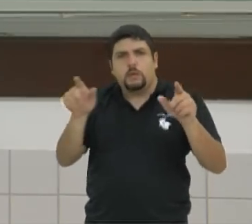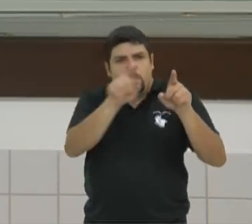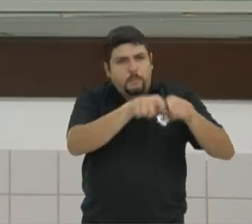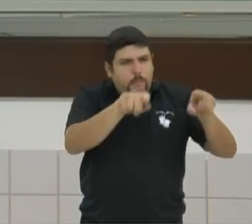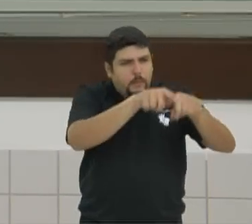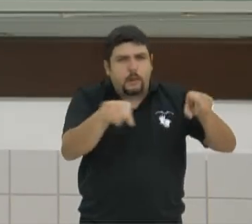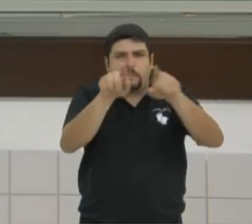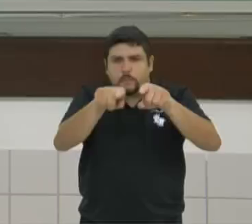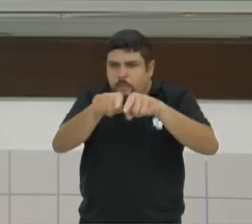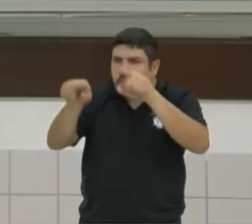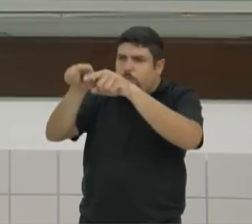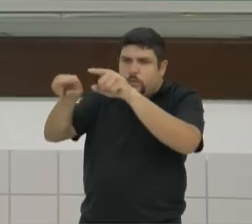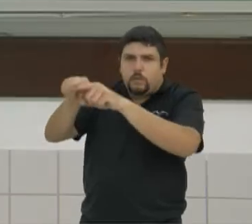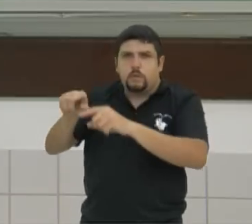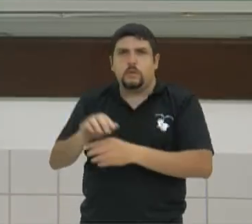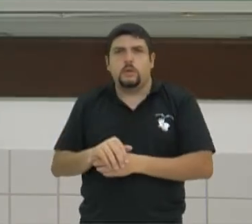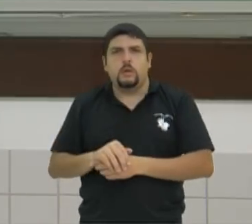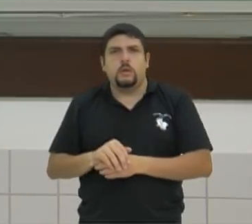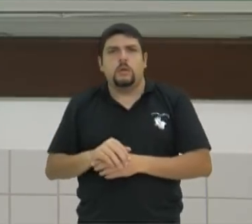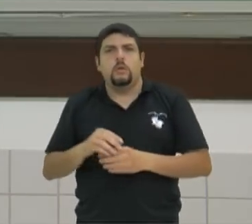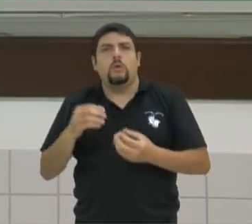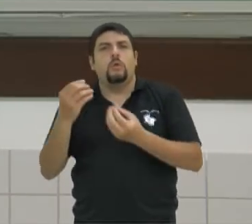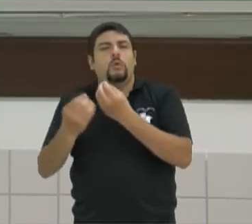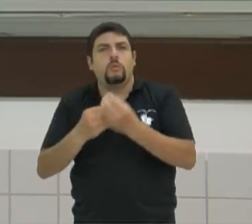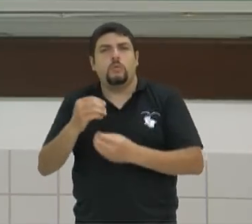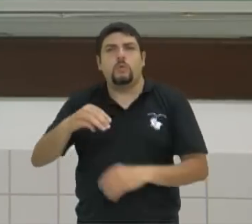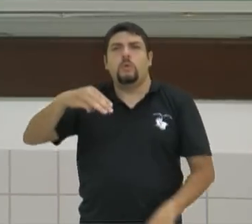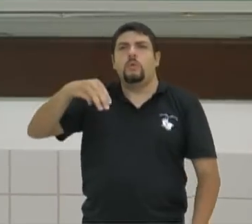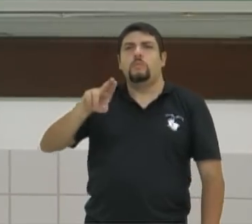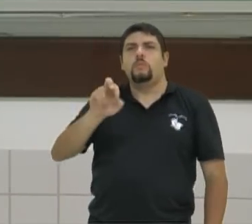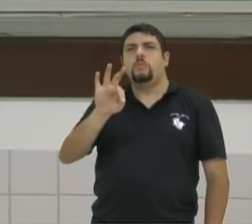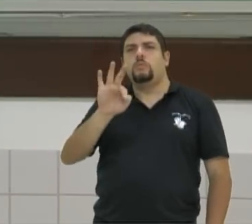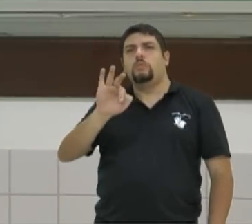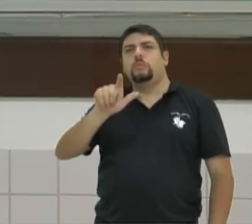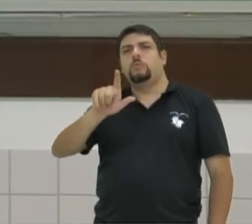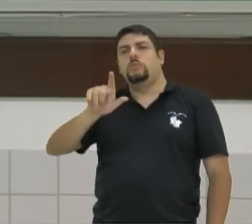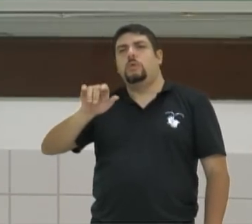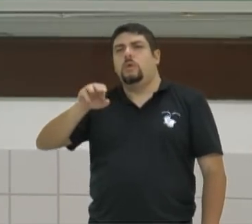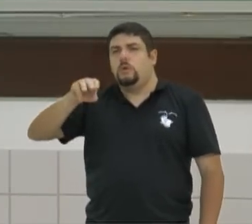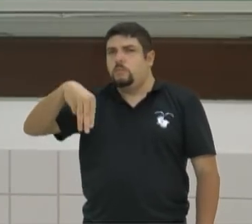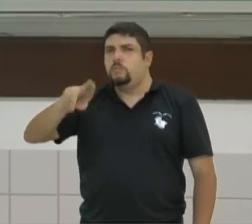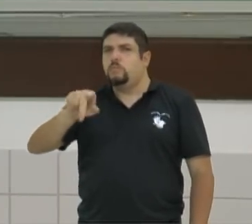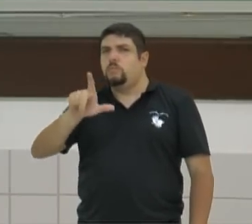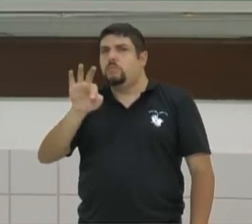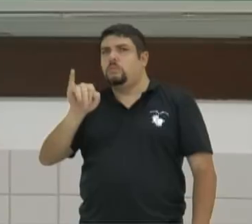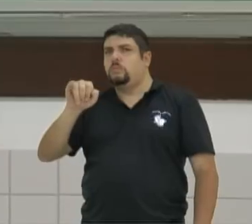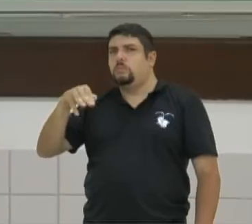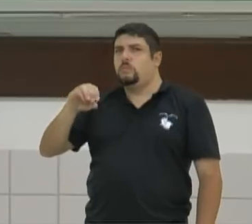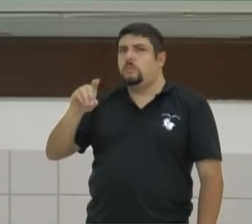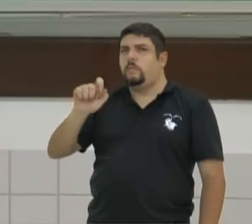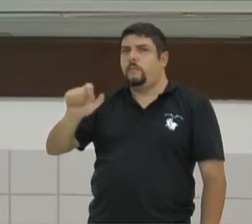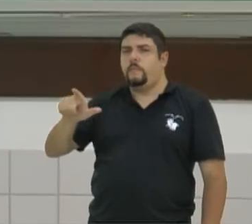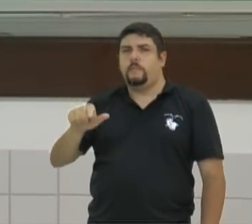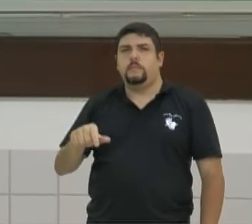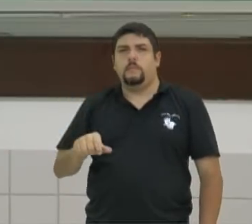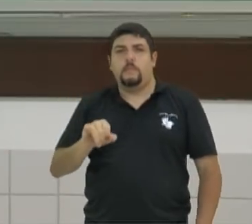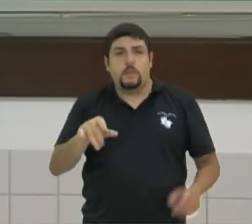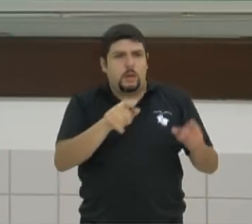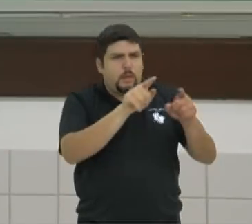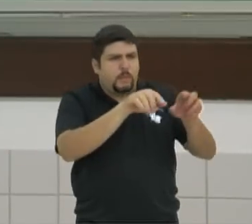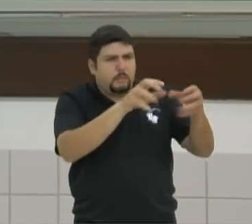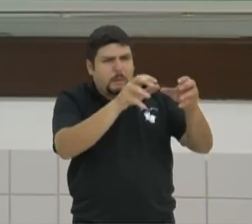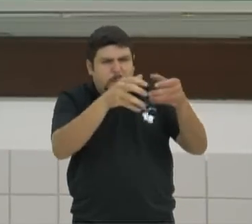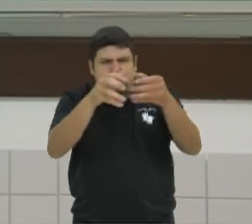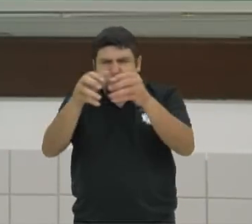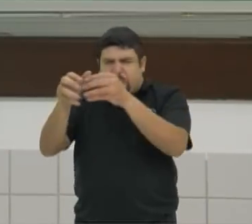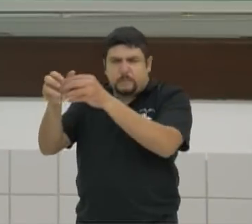têm a mesma frequência absoluta, aí eu tenho uma sequência amodal, certo? É importante lembrar disso. Uma coisa importante, lembrando que na